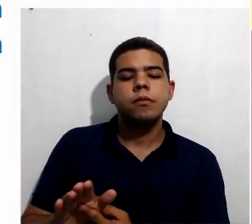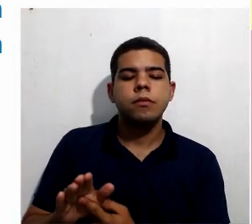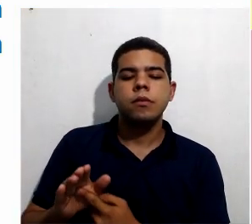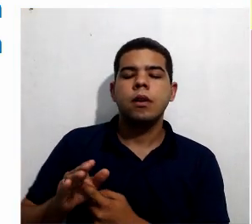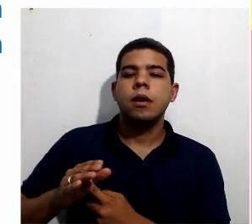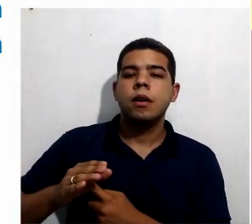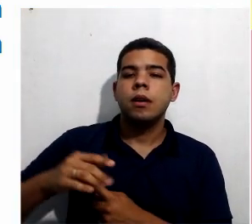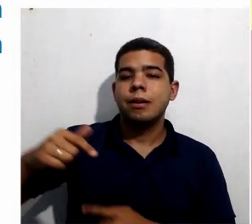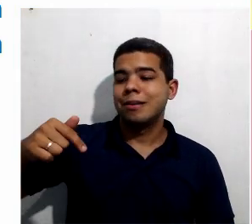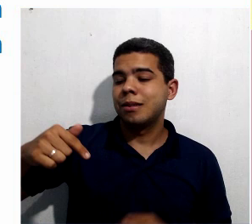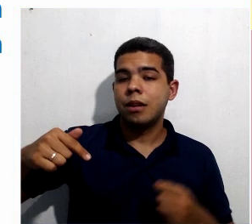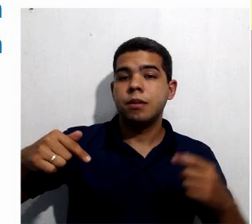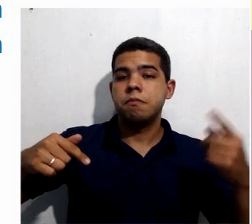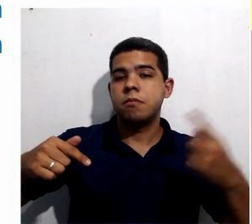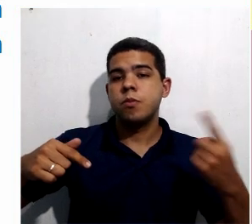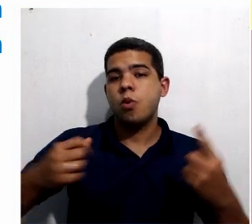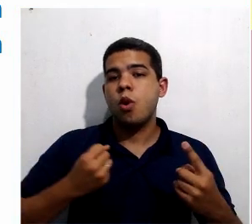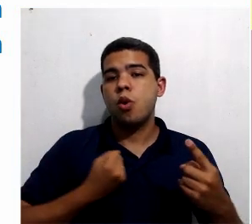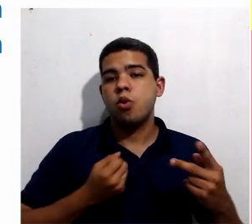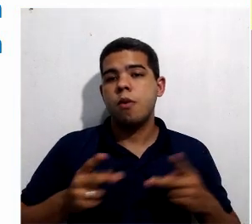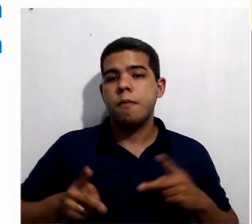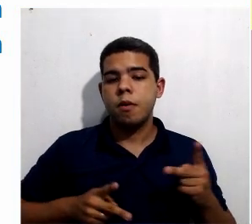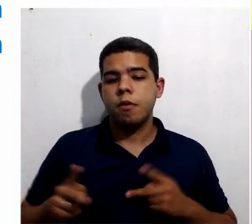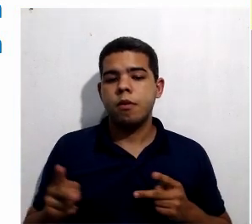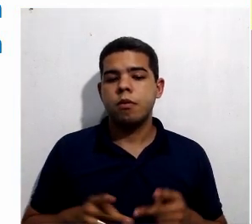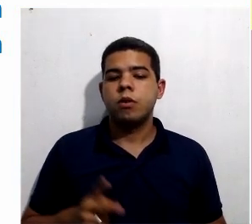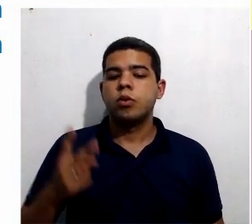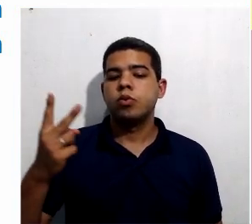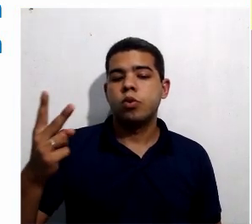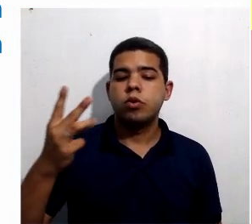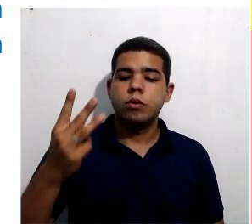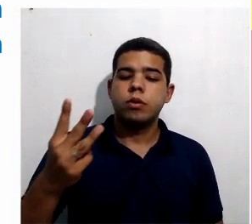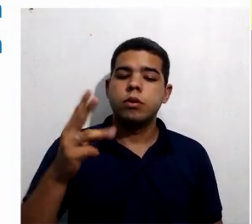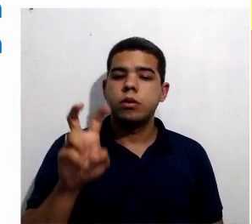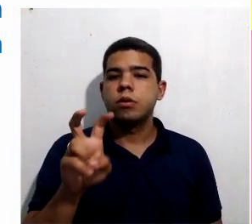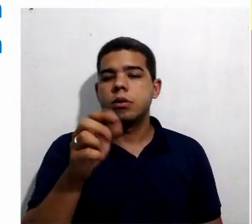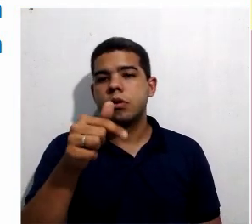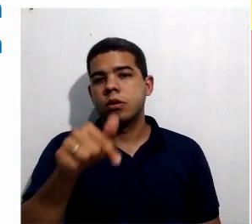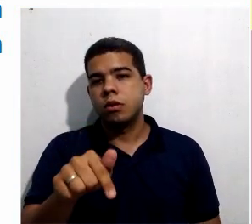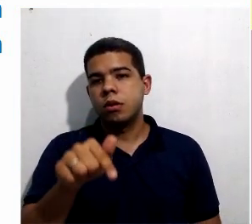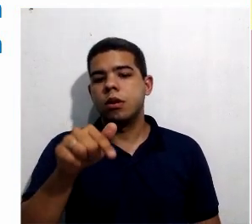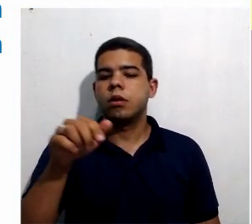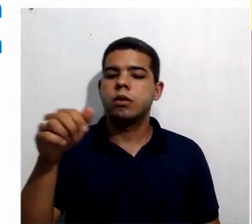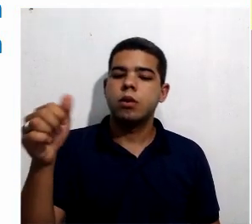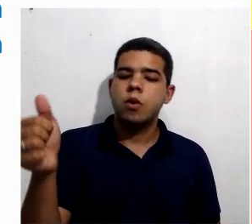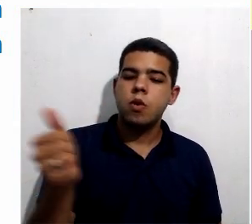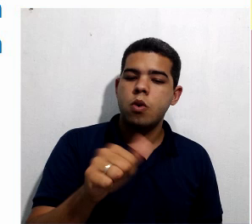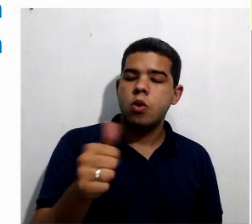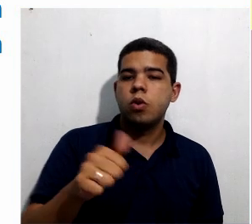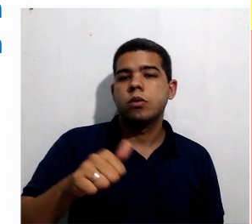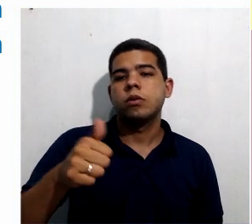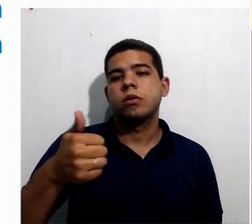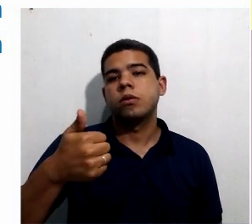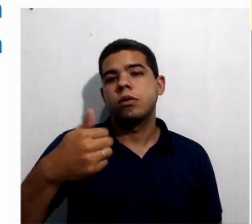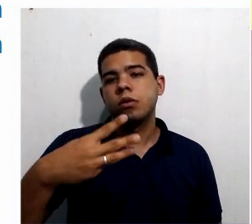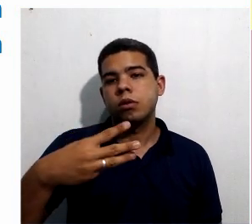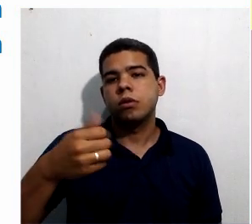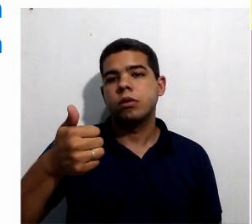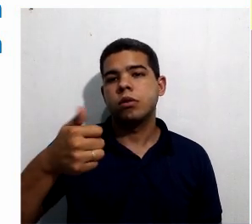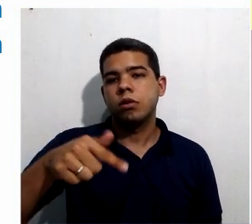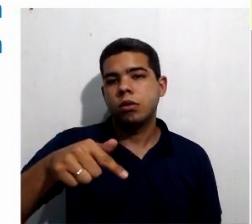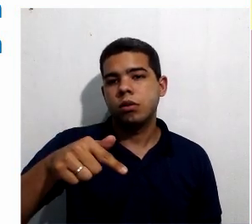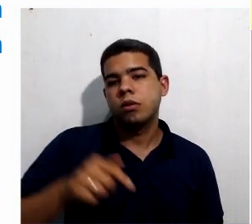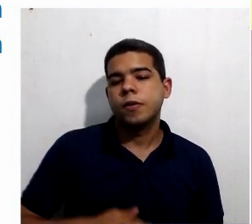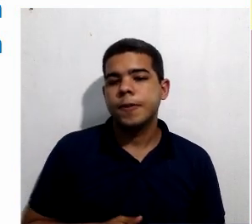os 7 primeiros números primos. 2, 3, 5, 7,